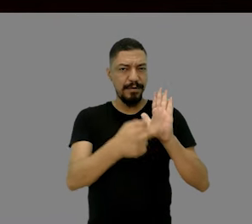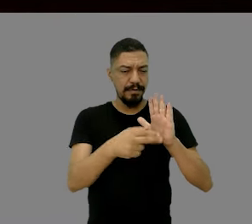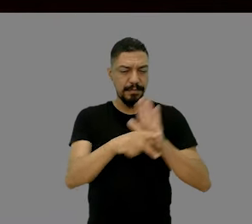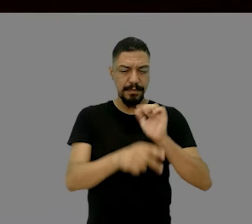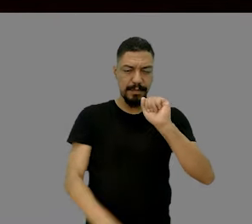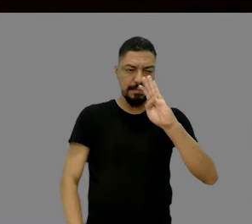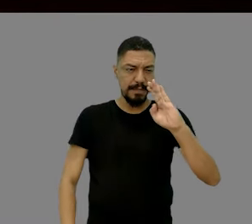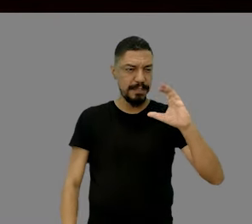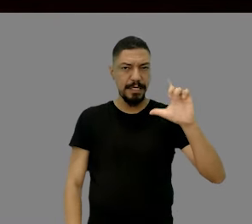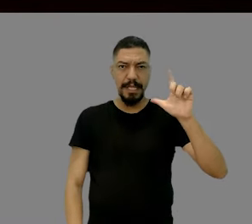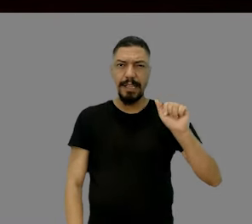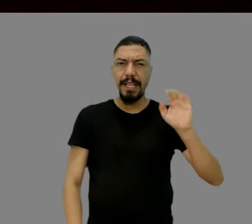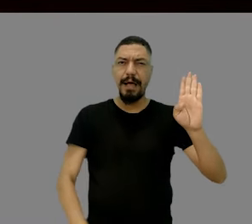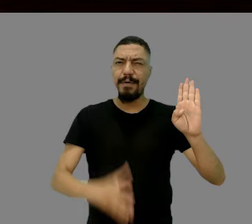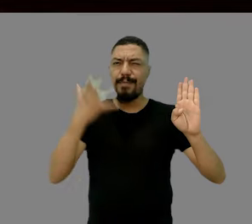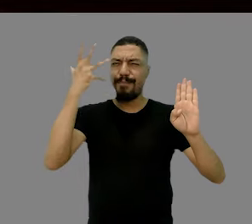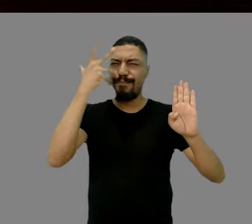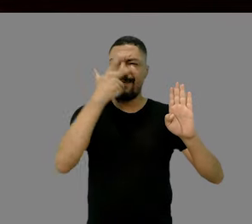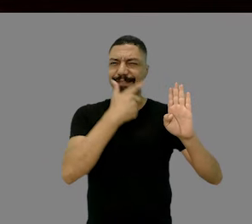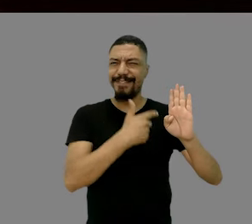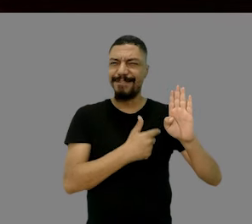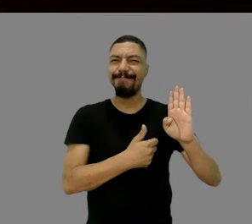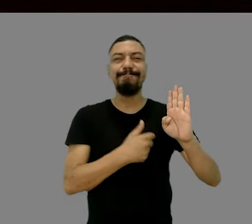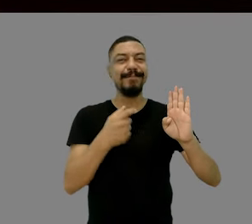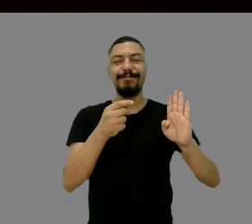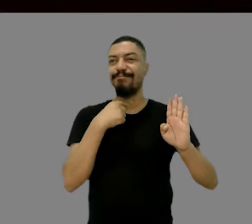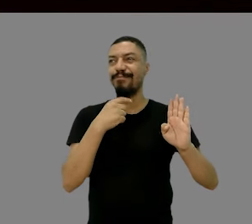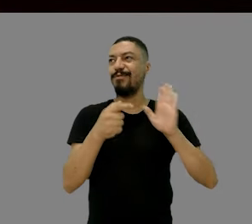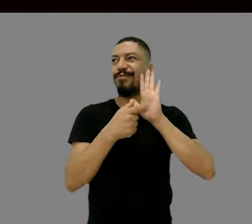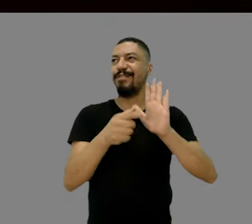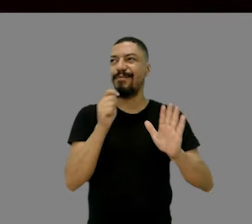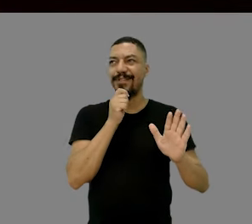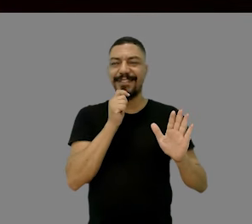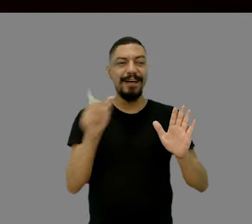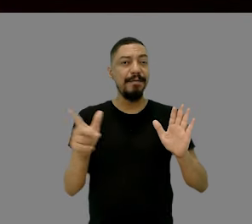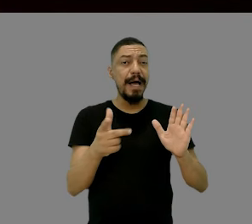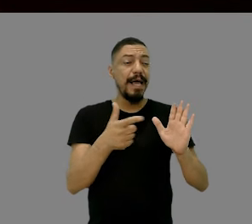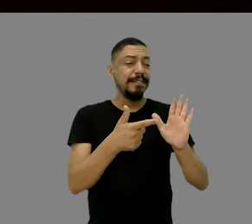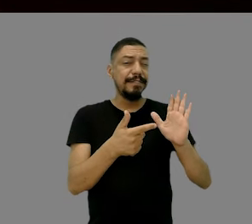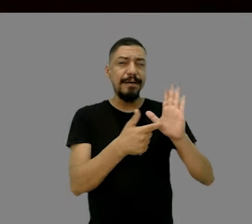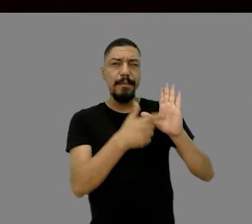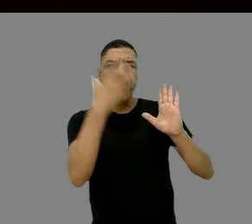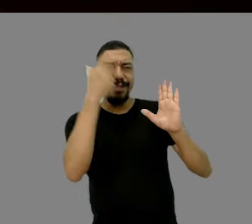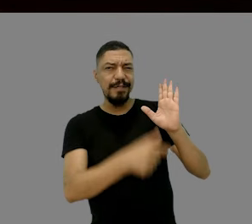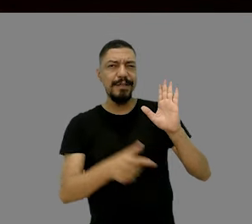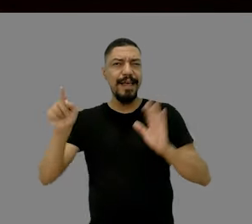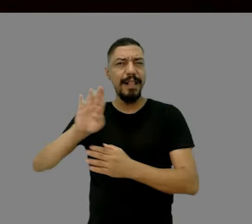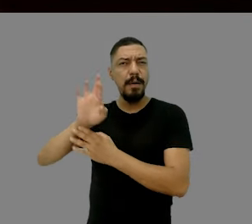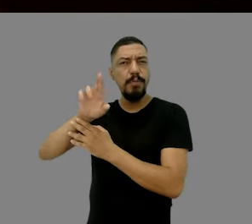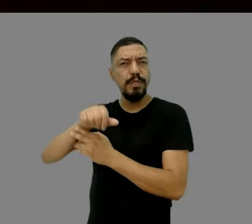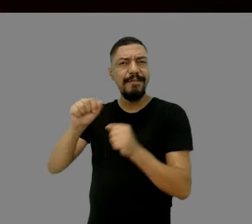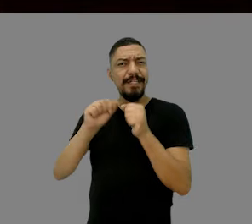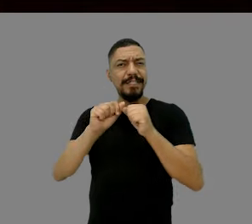Enche os olhos. E aí ela ficou uma semana diagramando aquele negócio e falou: Bruna, pelo amor de Deus. Porque ela tem... E assim, é o